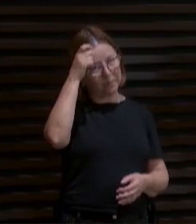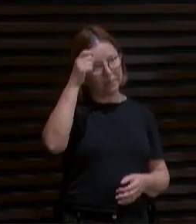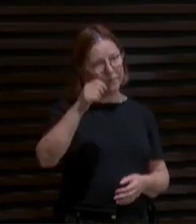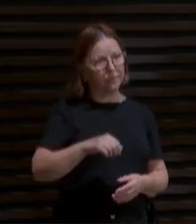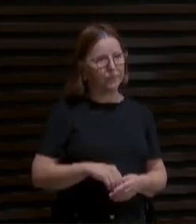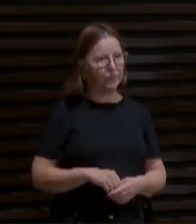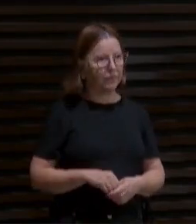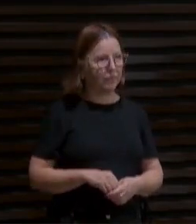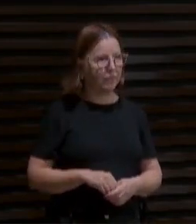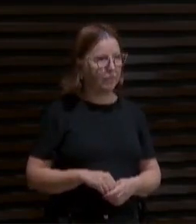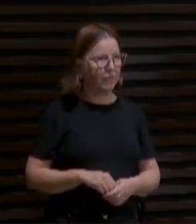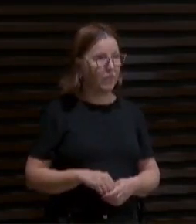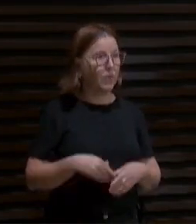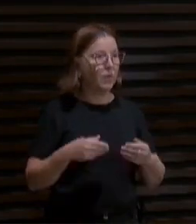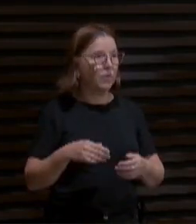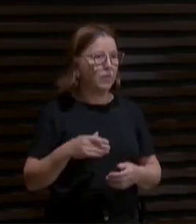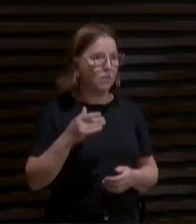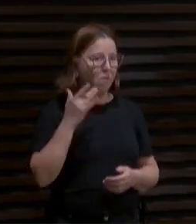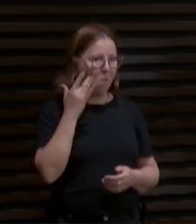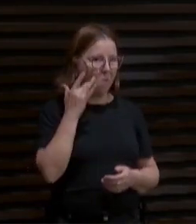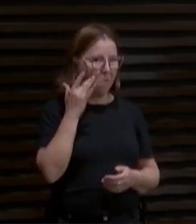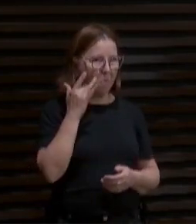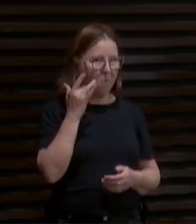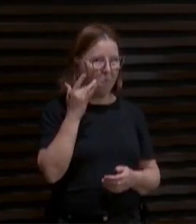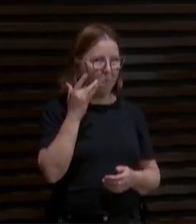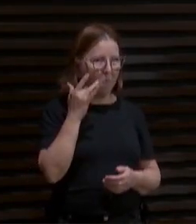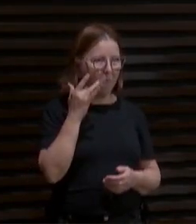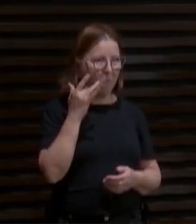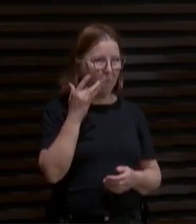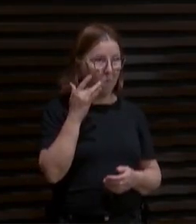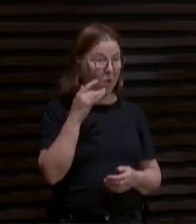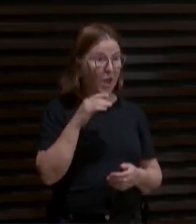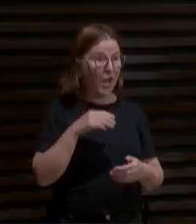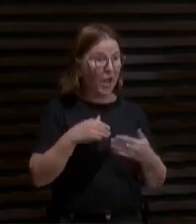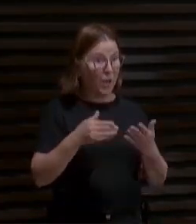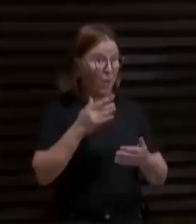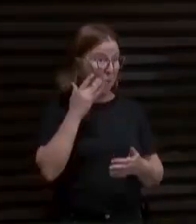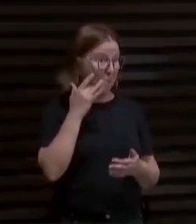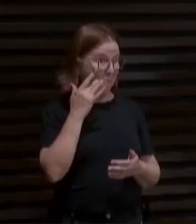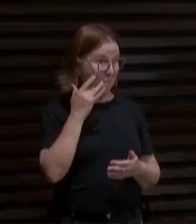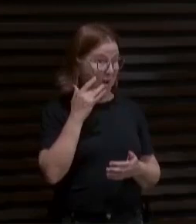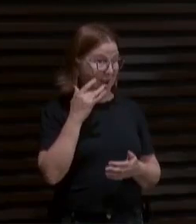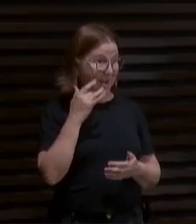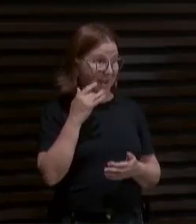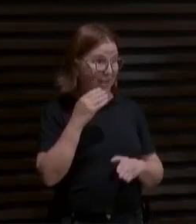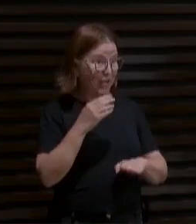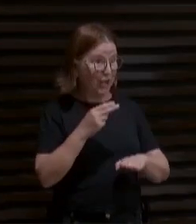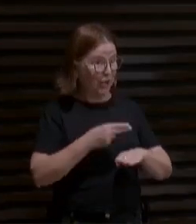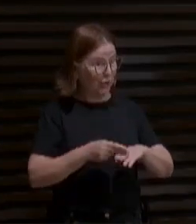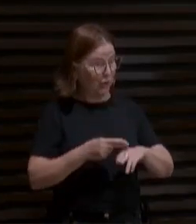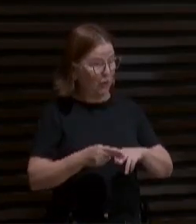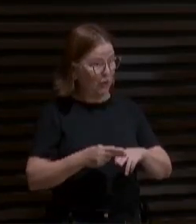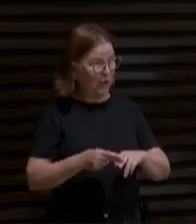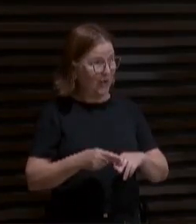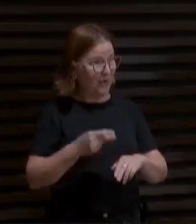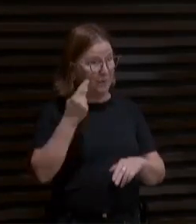Eu dou uma bala de chocolate para quem disser o